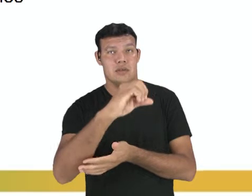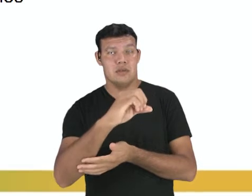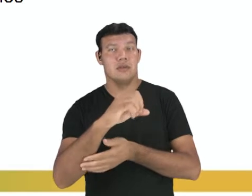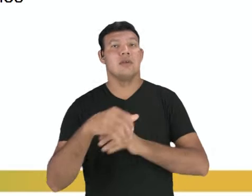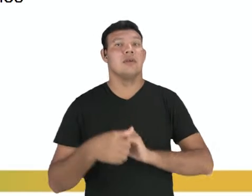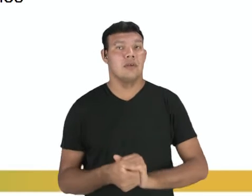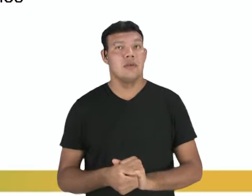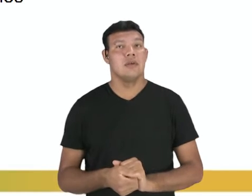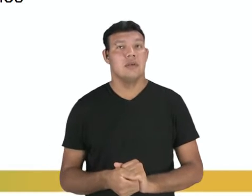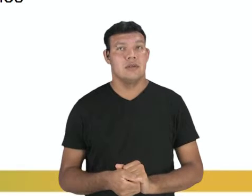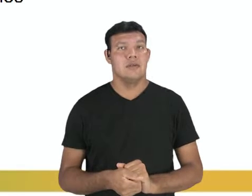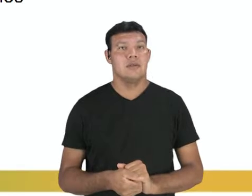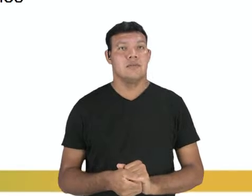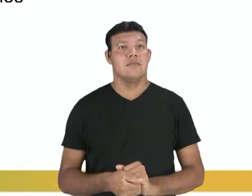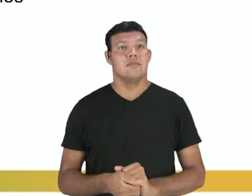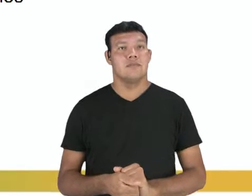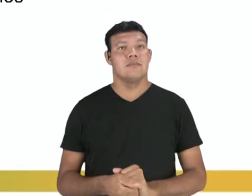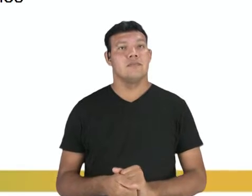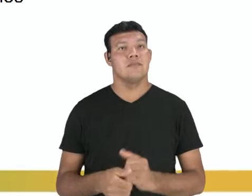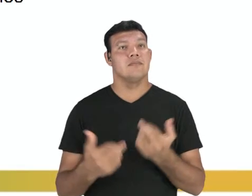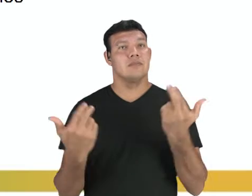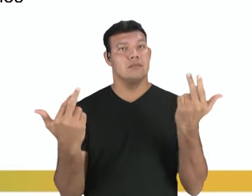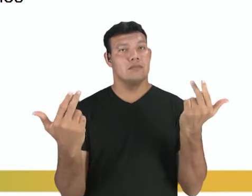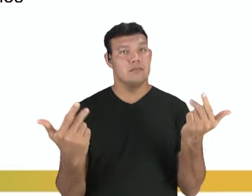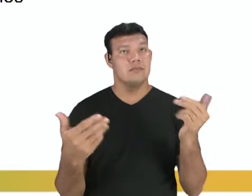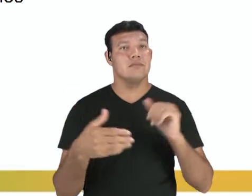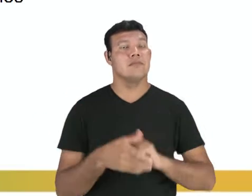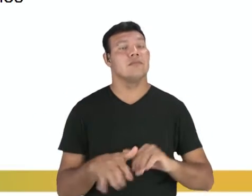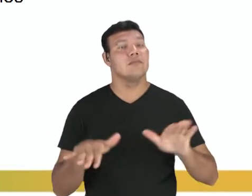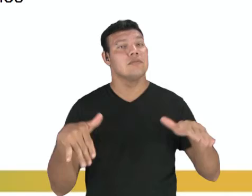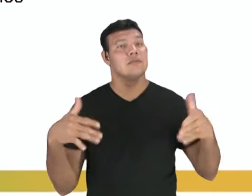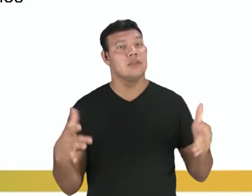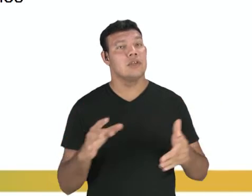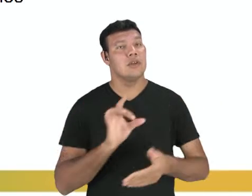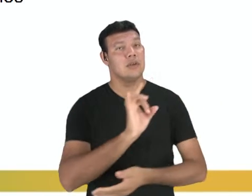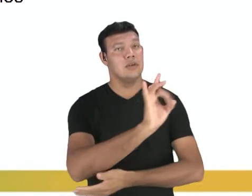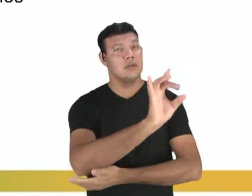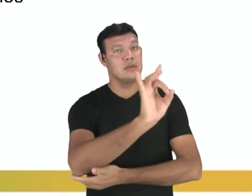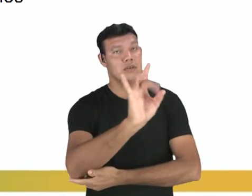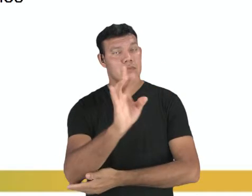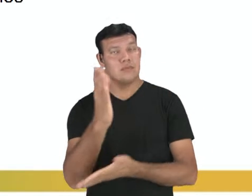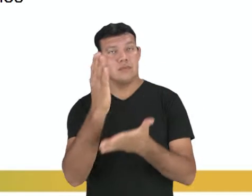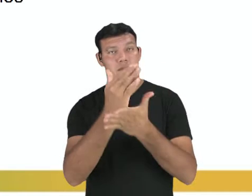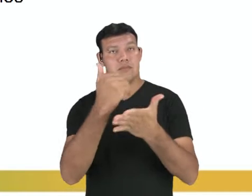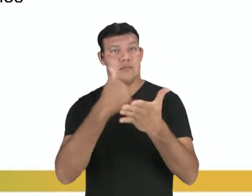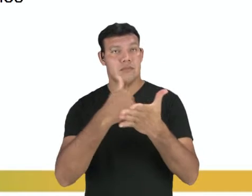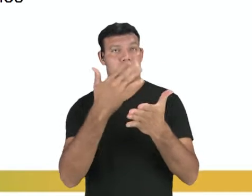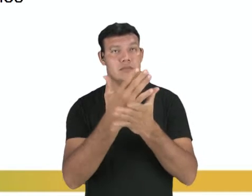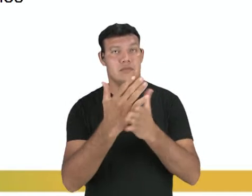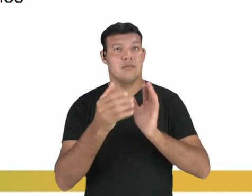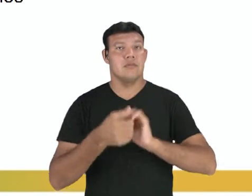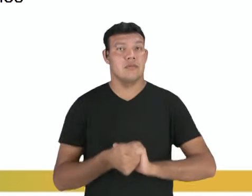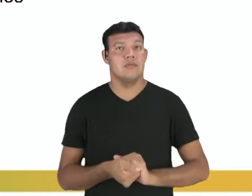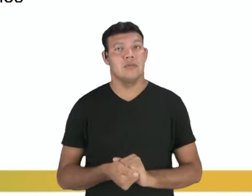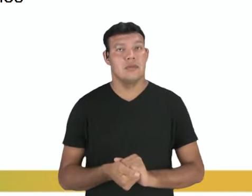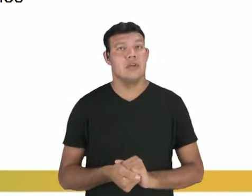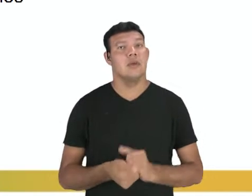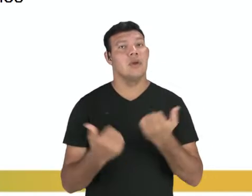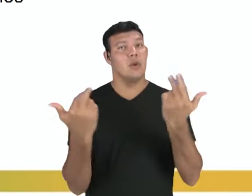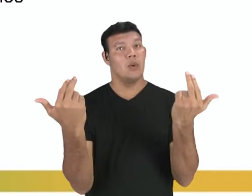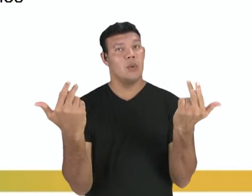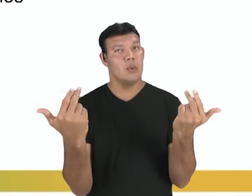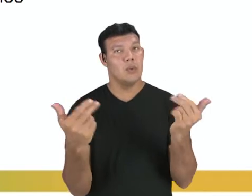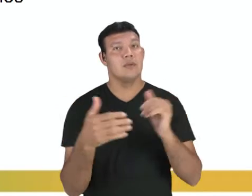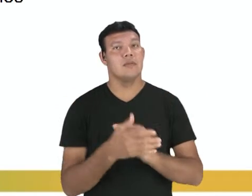congruentes entre si dessa forma cada parte equivale a a e que equivalerá